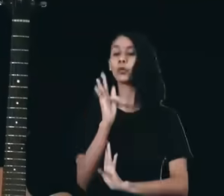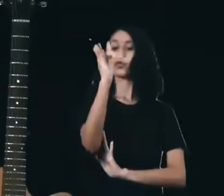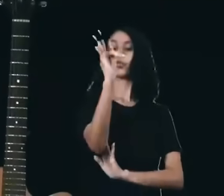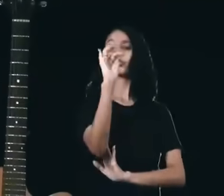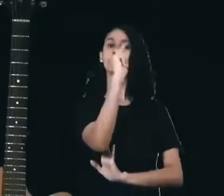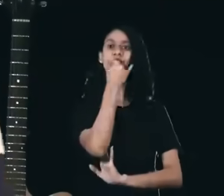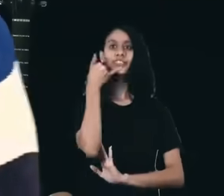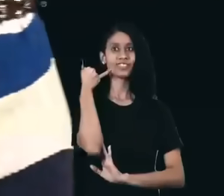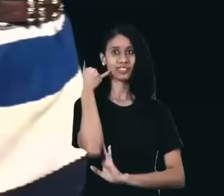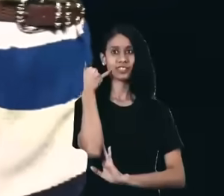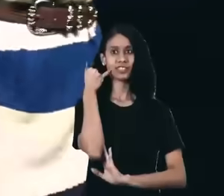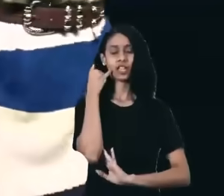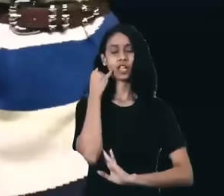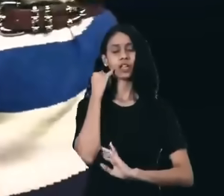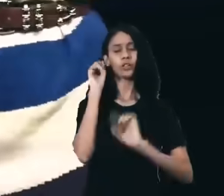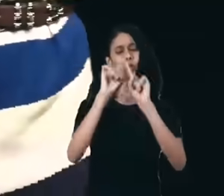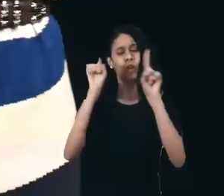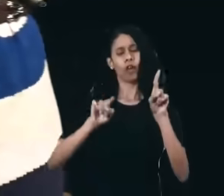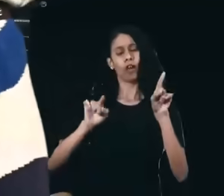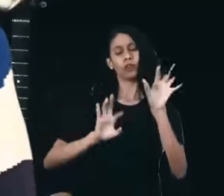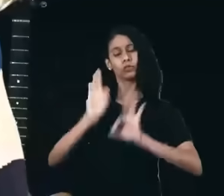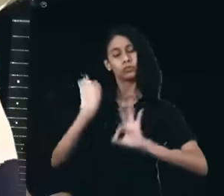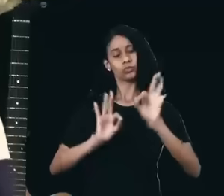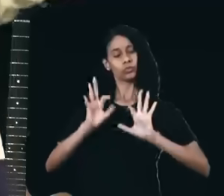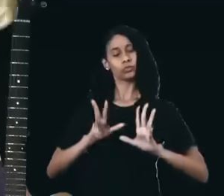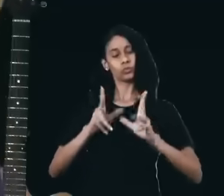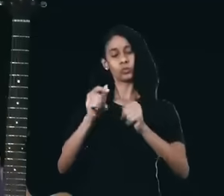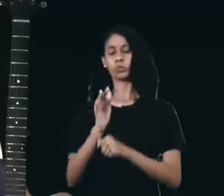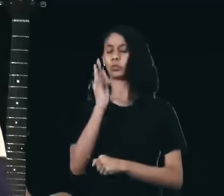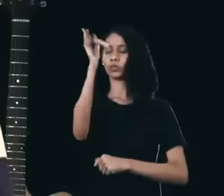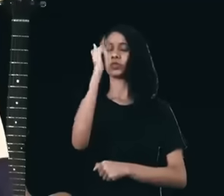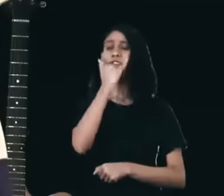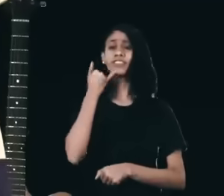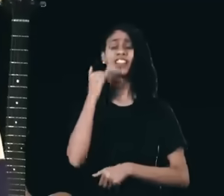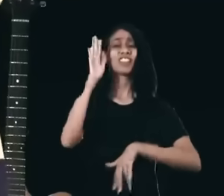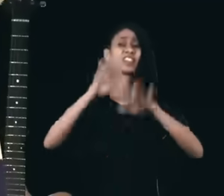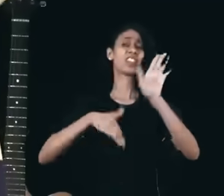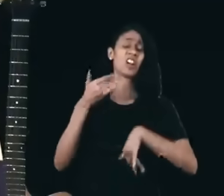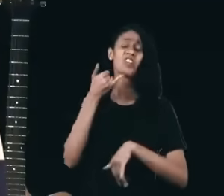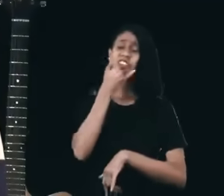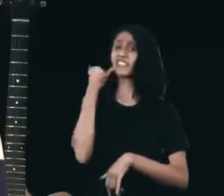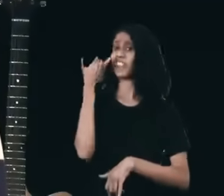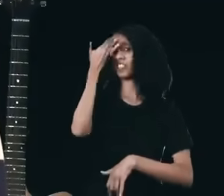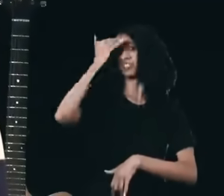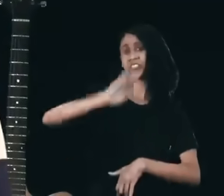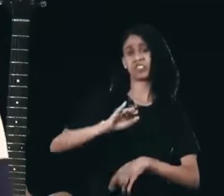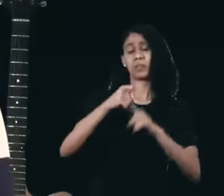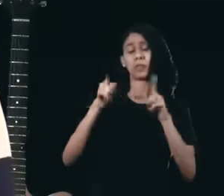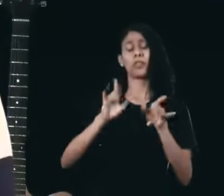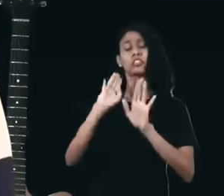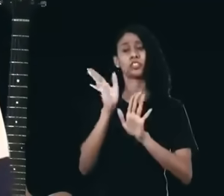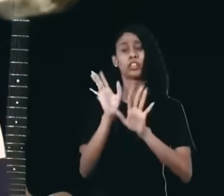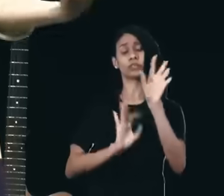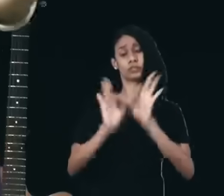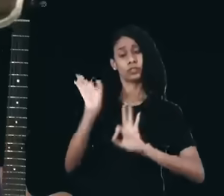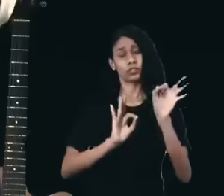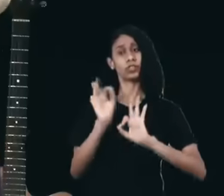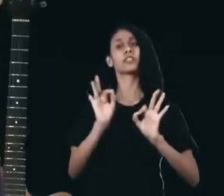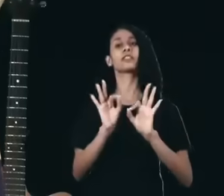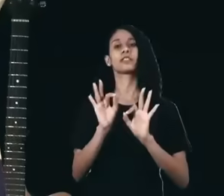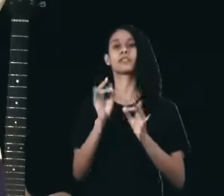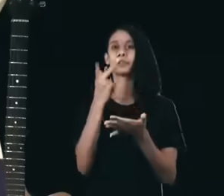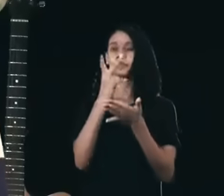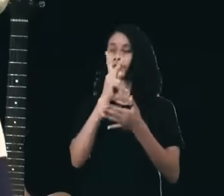de Isaac, planejando o futuro de Isaac. Talvez Isaac nem soubesse, mas eles já estavam preparando o que